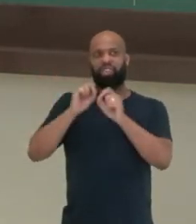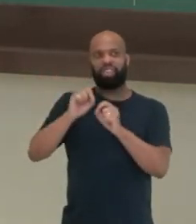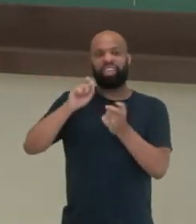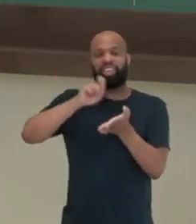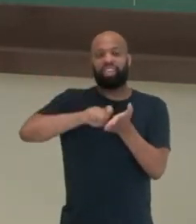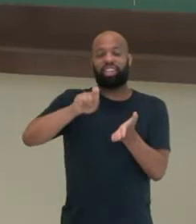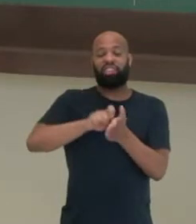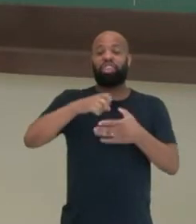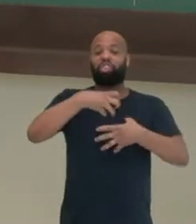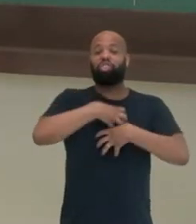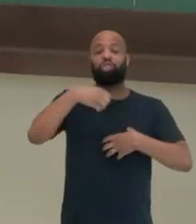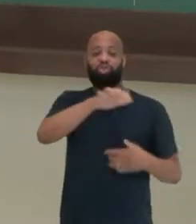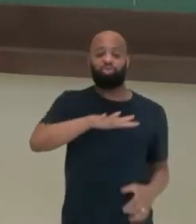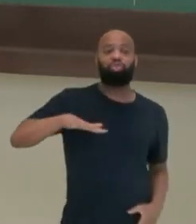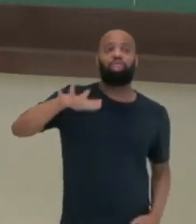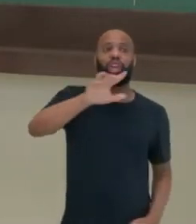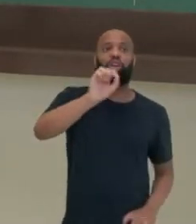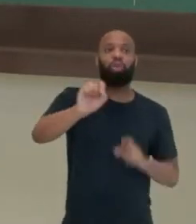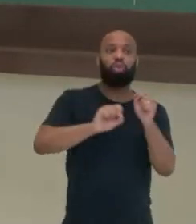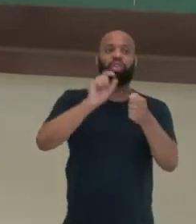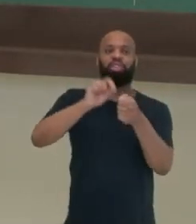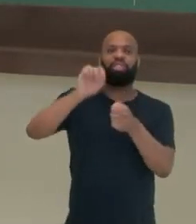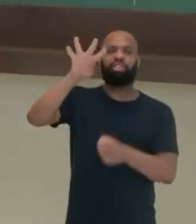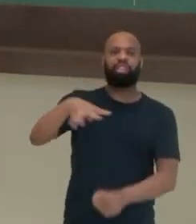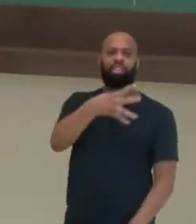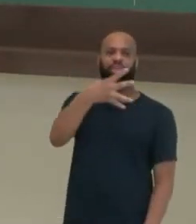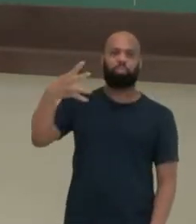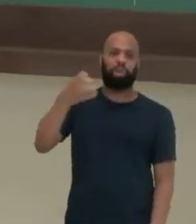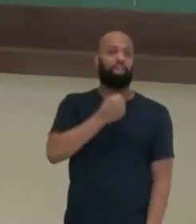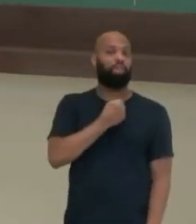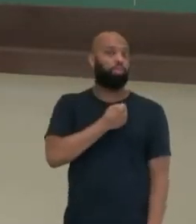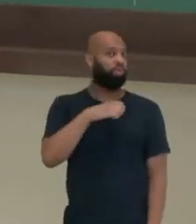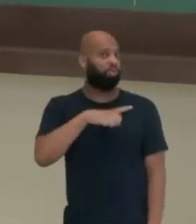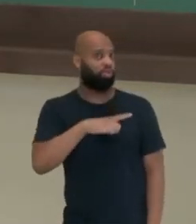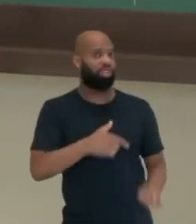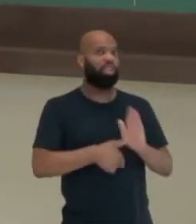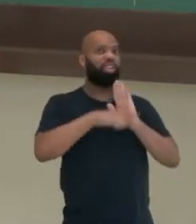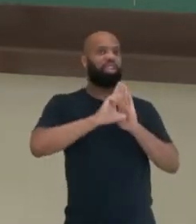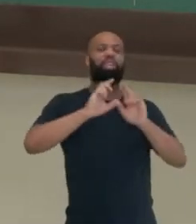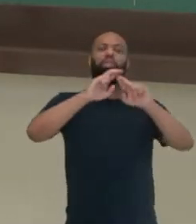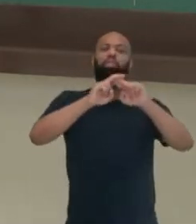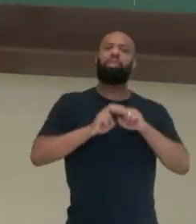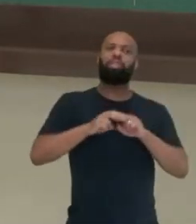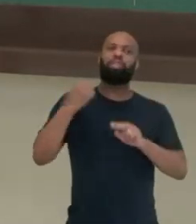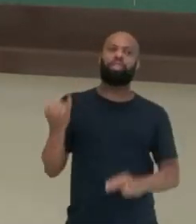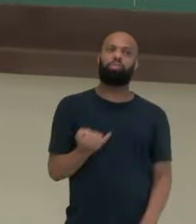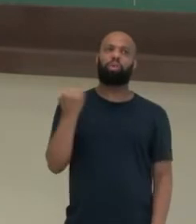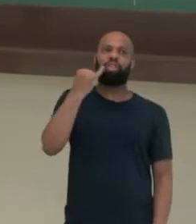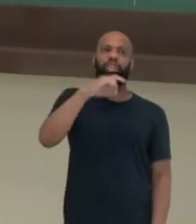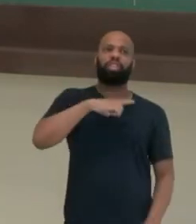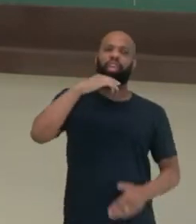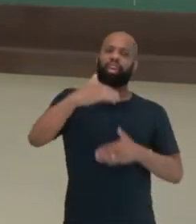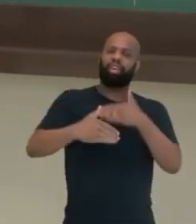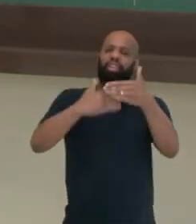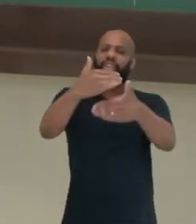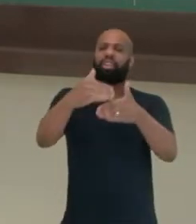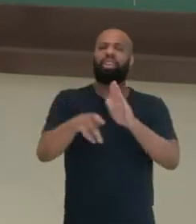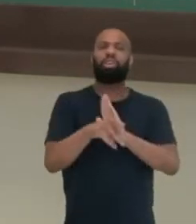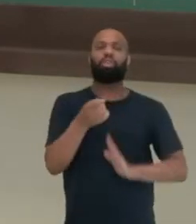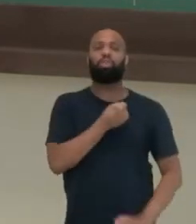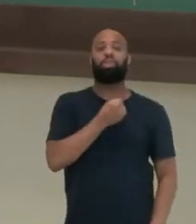Escrevi genericamente o que estava sendo explicado aqui com números. Então, por isso que a gente passa por essa etapa do número,